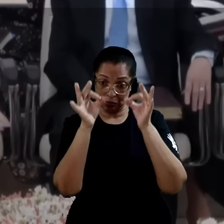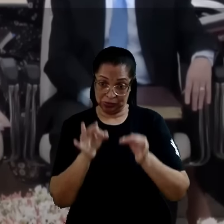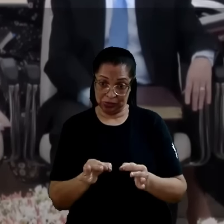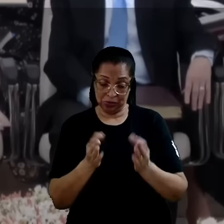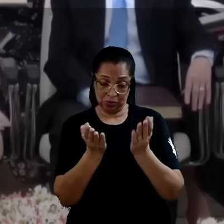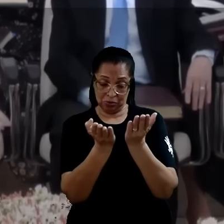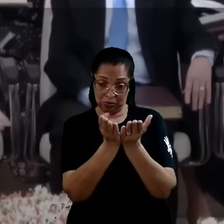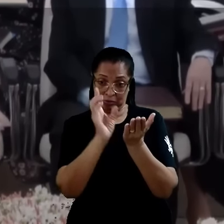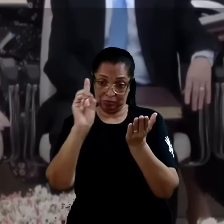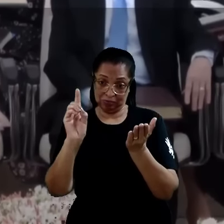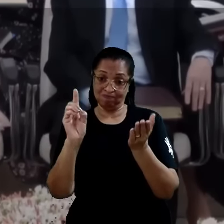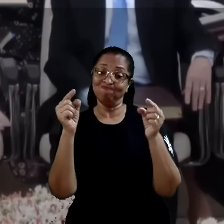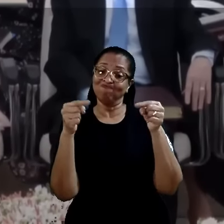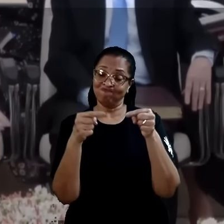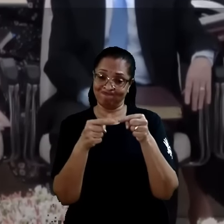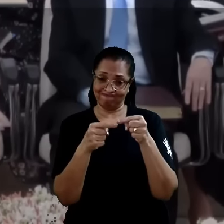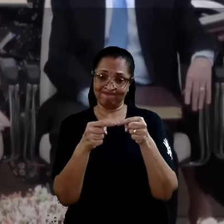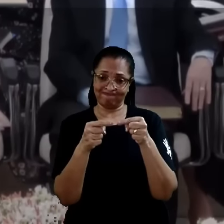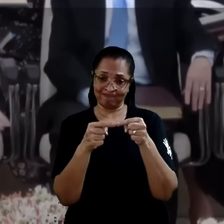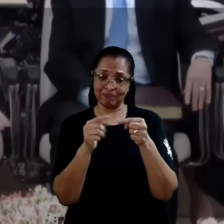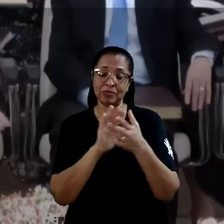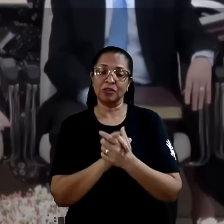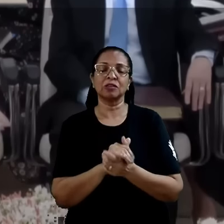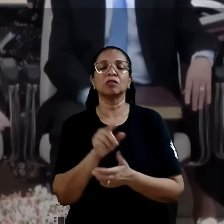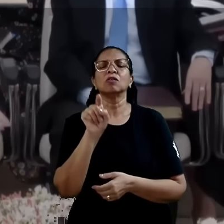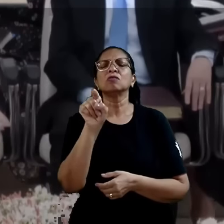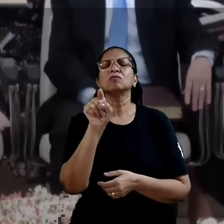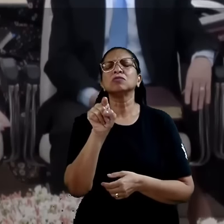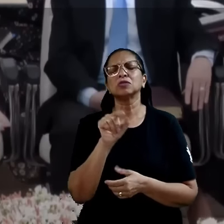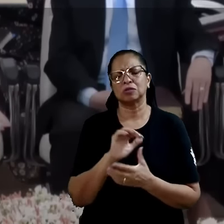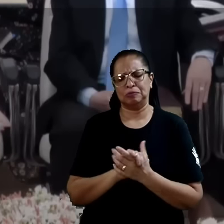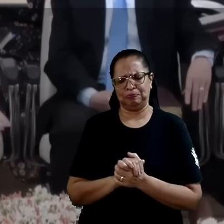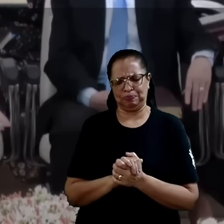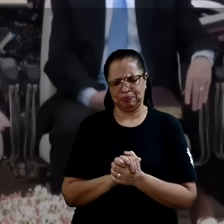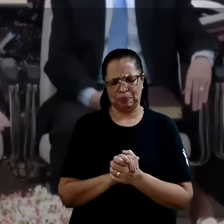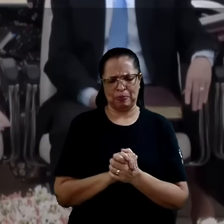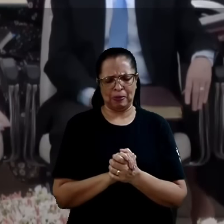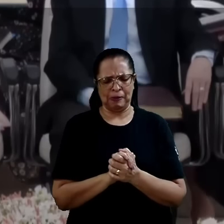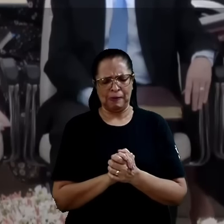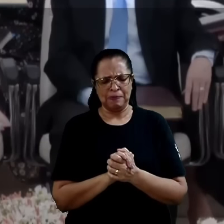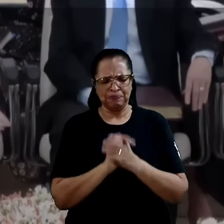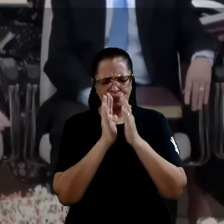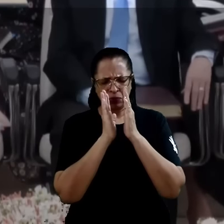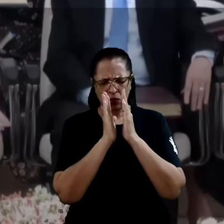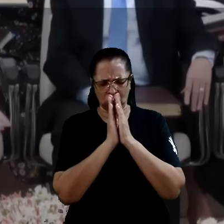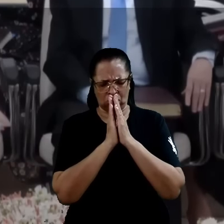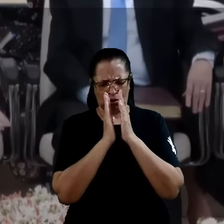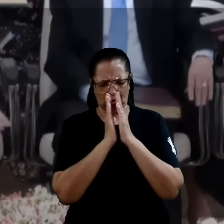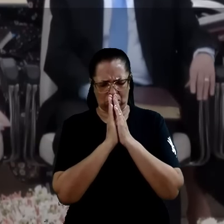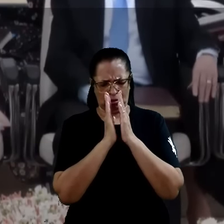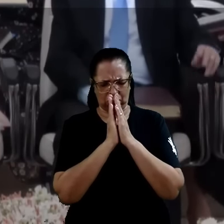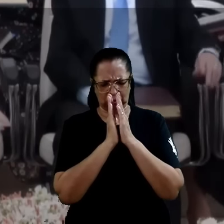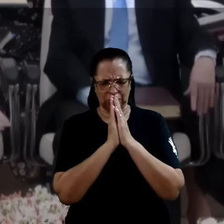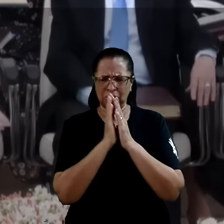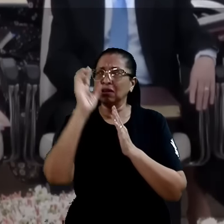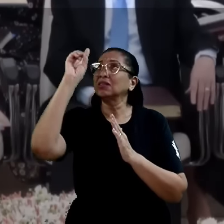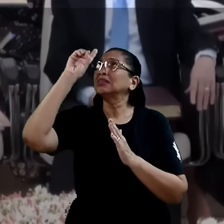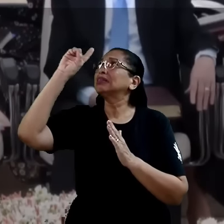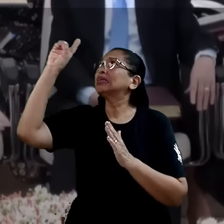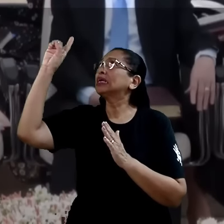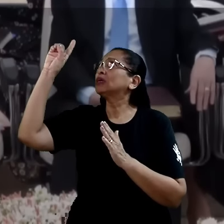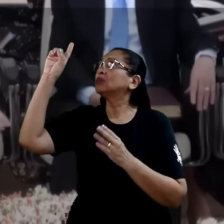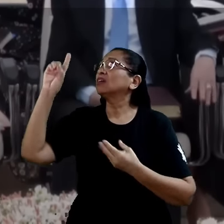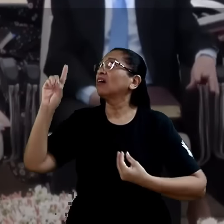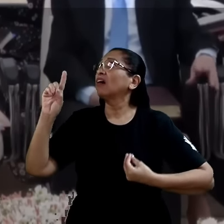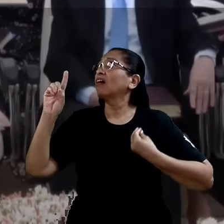pai Você tem orado dizendo senhor faz do meu filho um pregador não é errado faz do